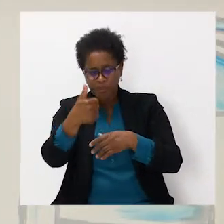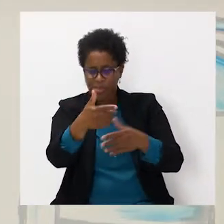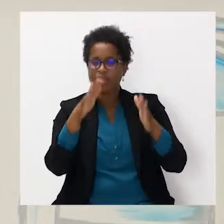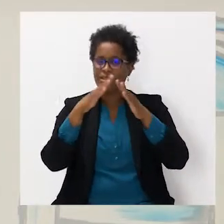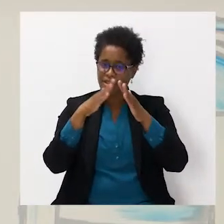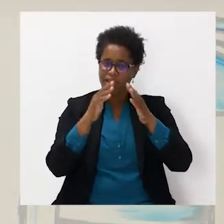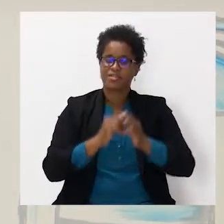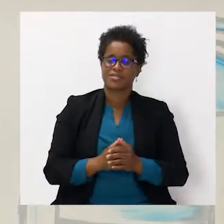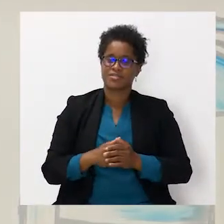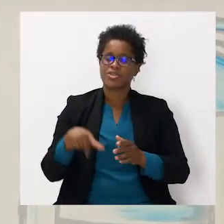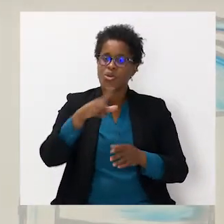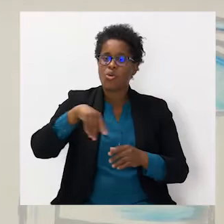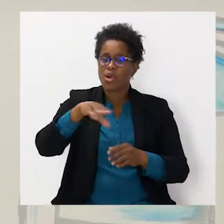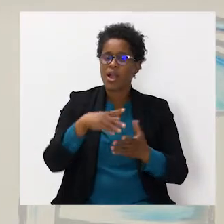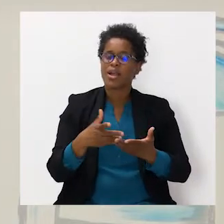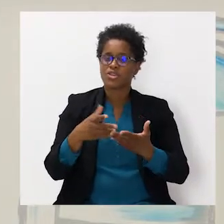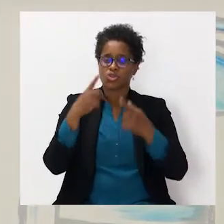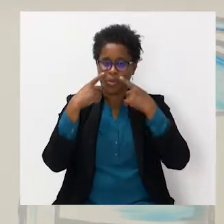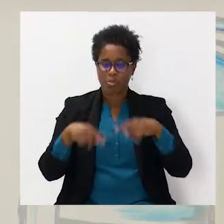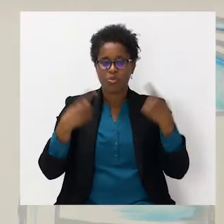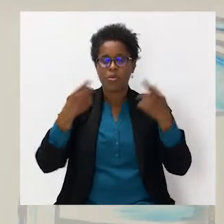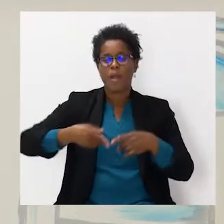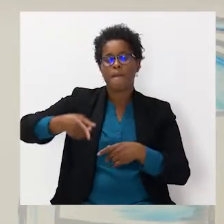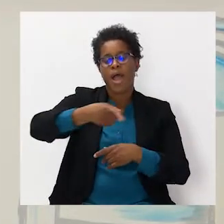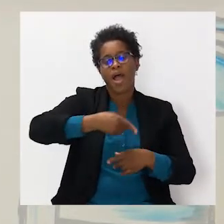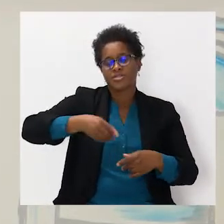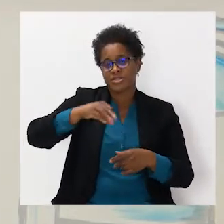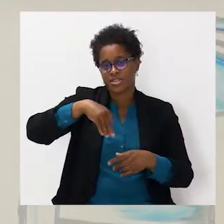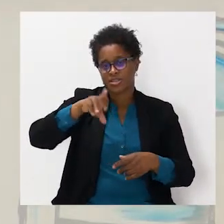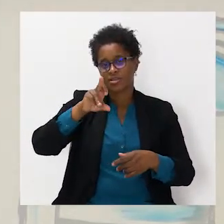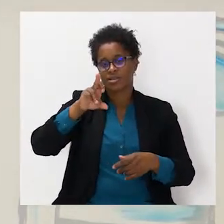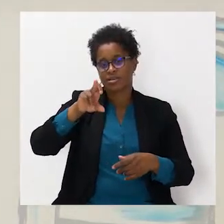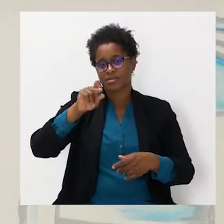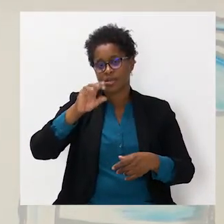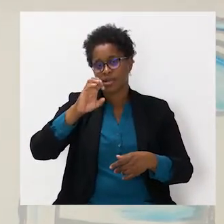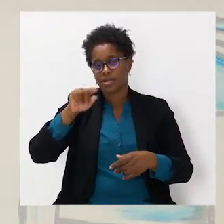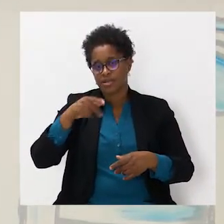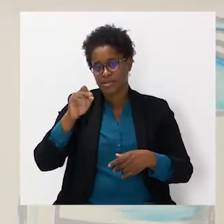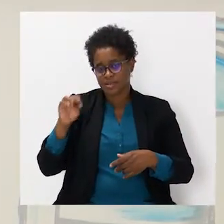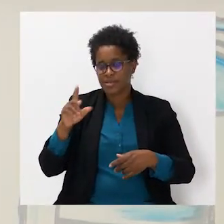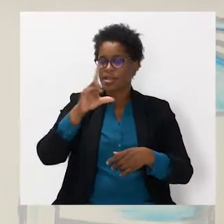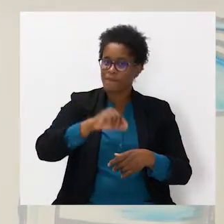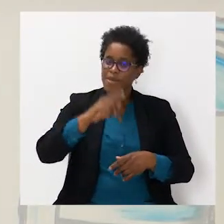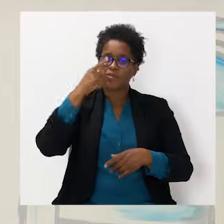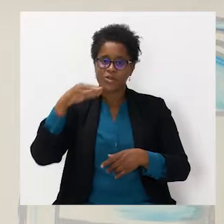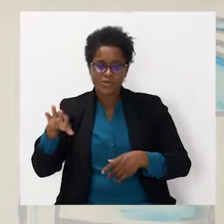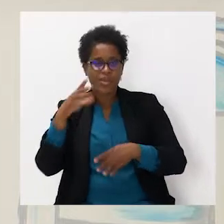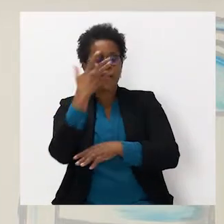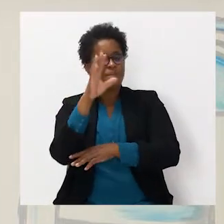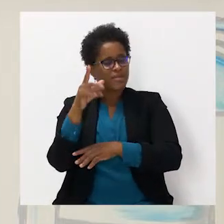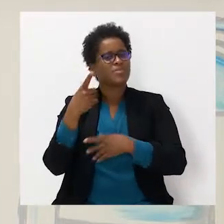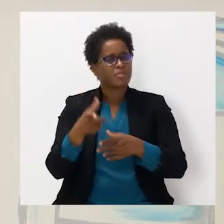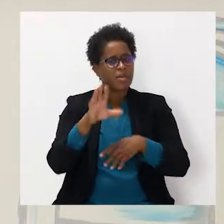as casas, os lugares, os espaços públicos, praças, não é? Também, meninos, as plantas servem para